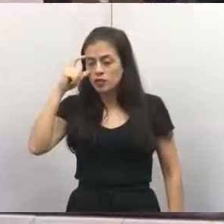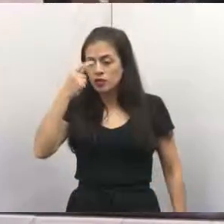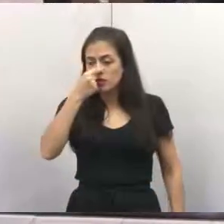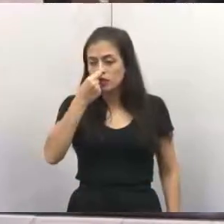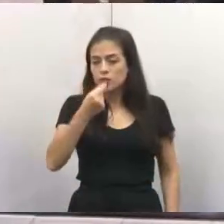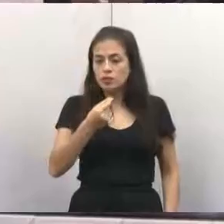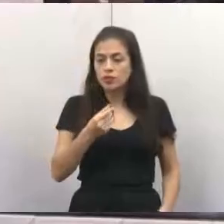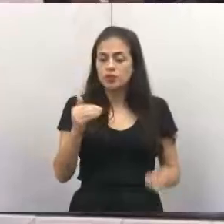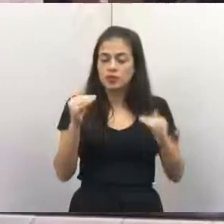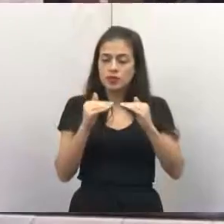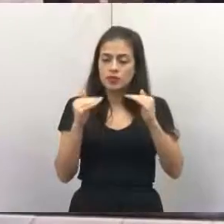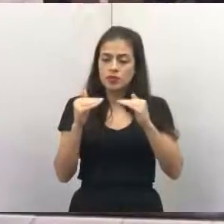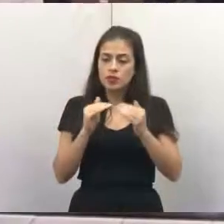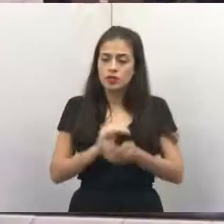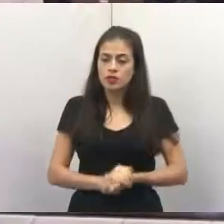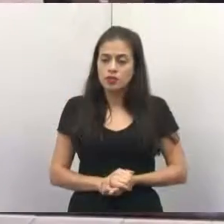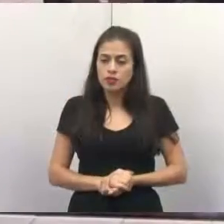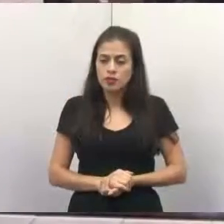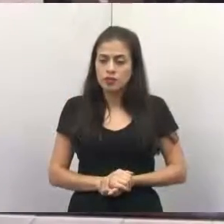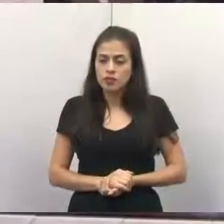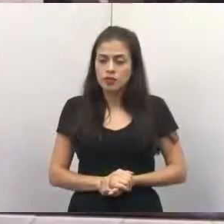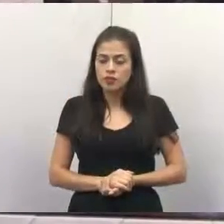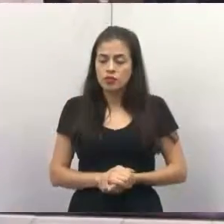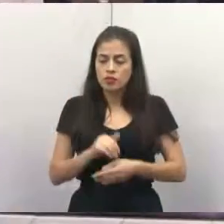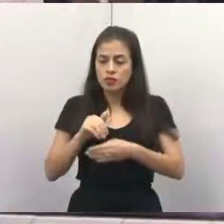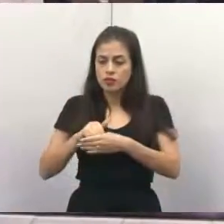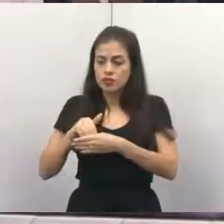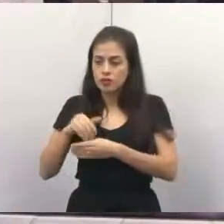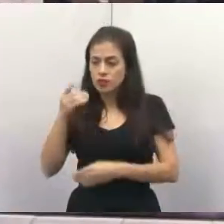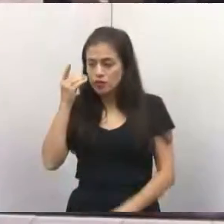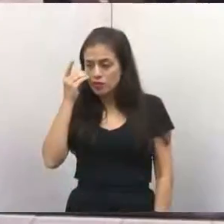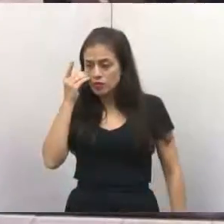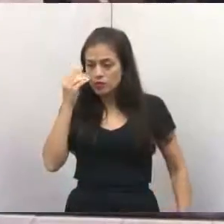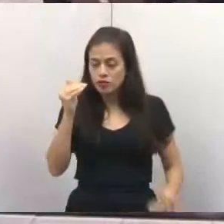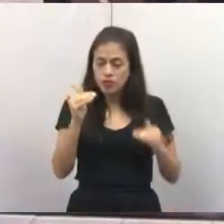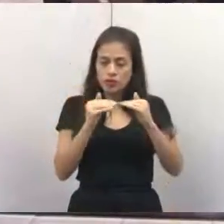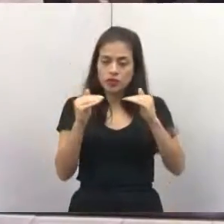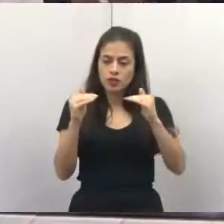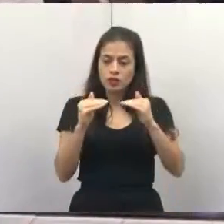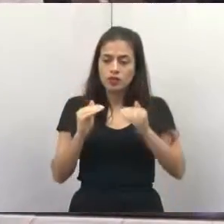Abner? Favorável. Como vota o vereador Dude? Favorável.